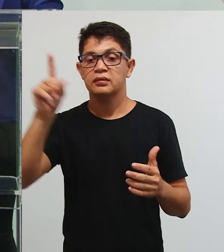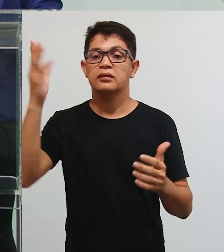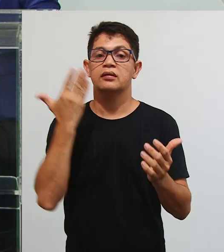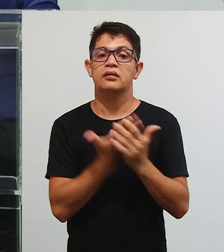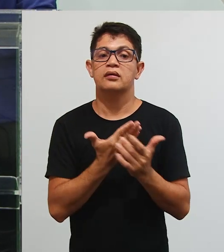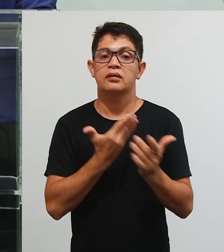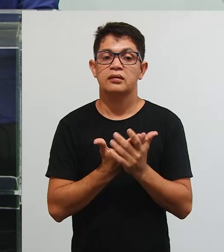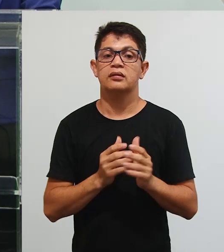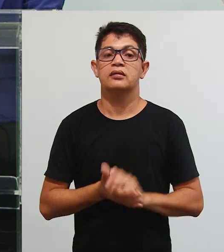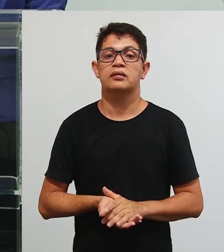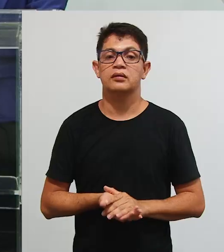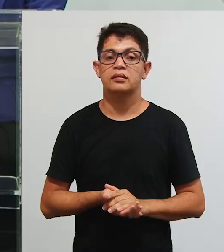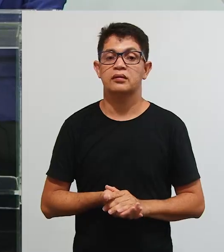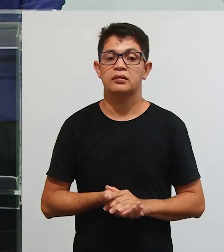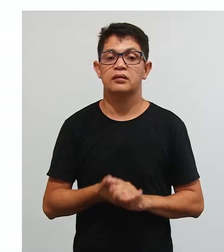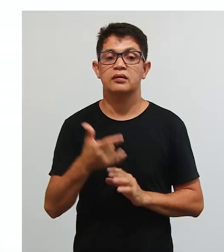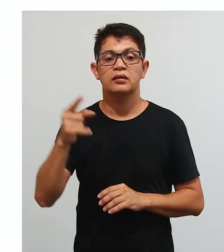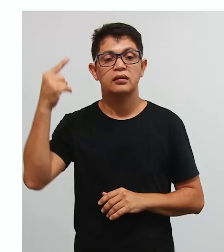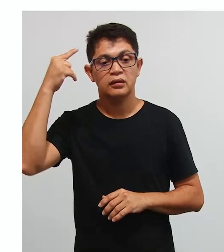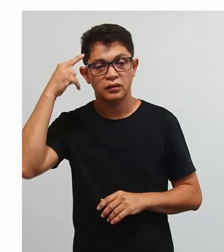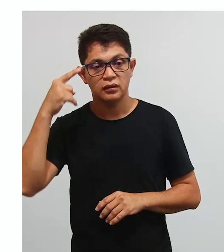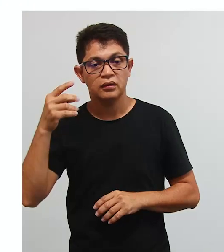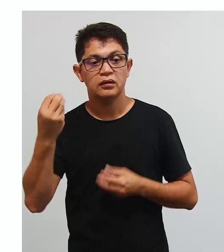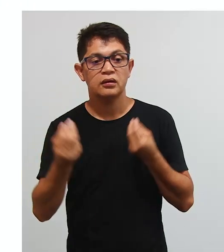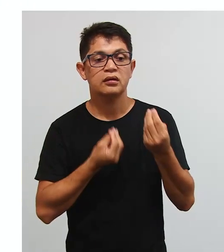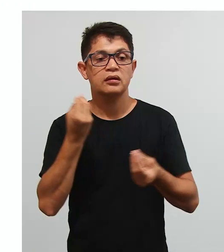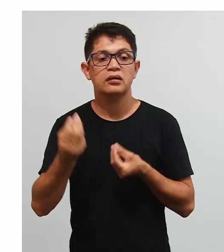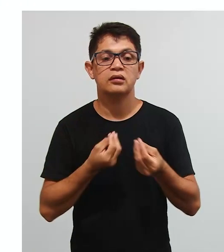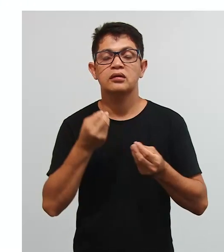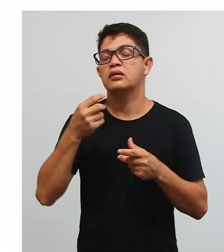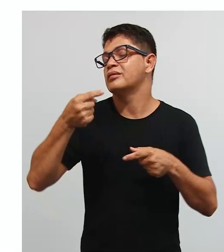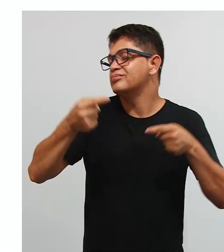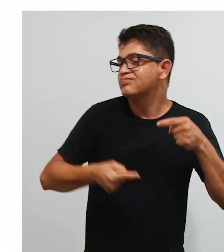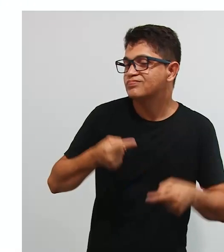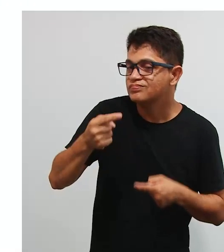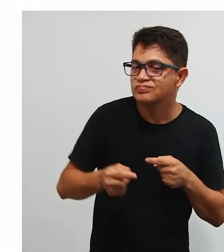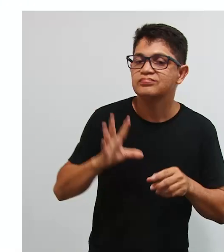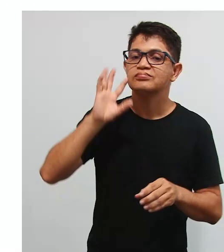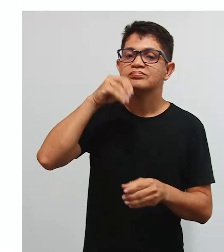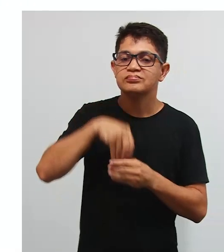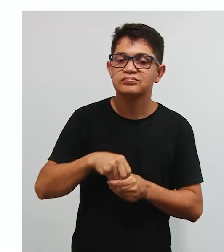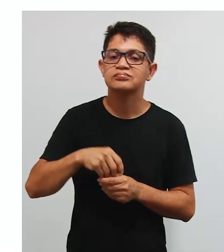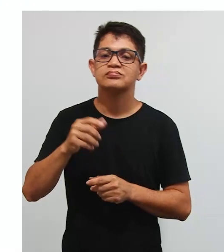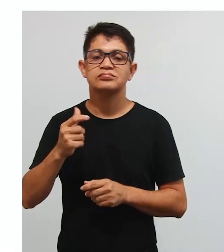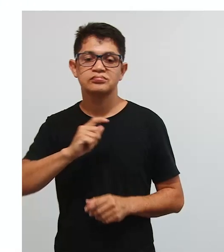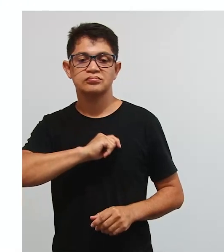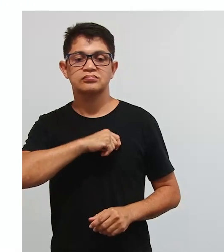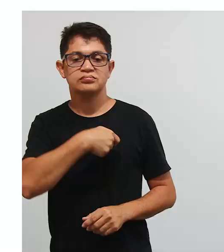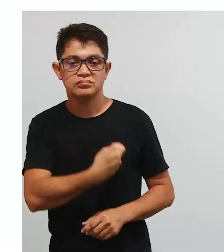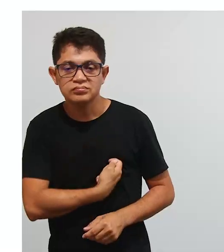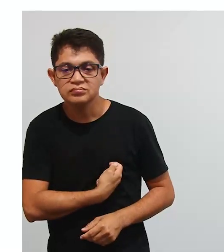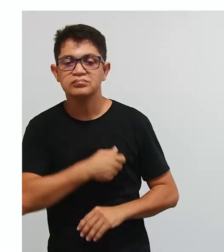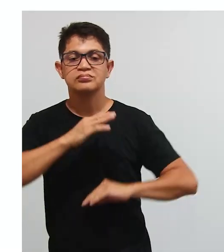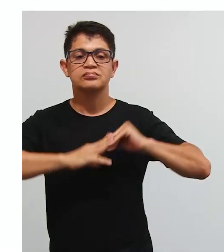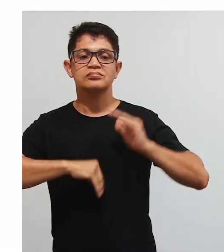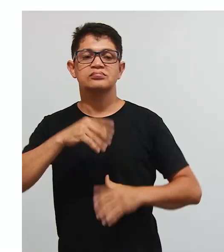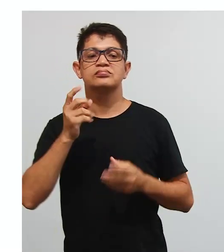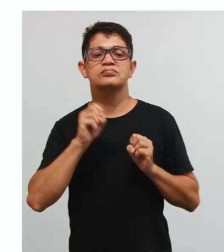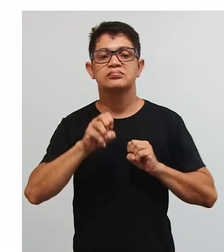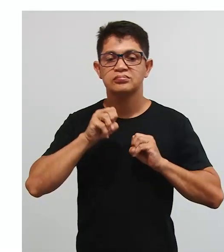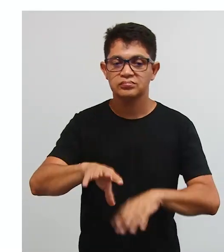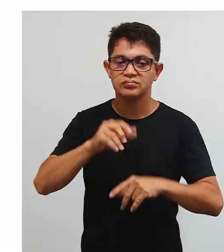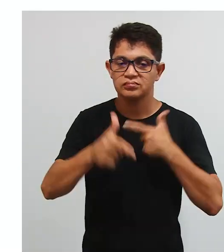próximo do nosso glossário, que é a carreira docente, isso mesmo. Você aí que está almejando